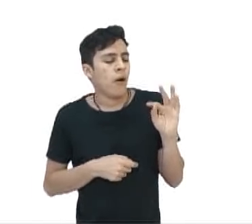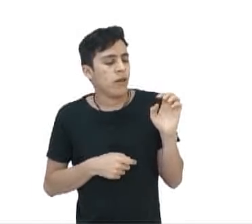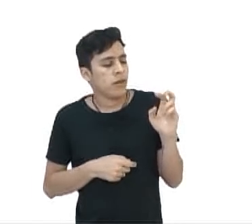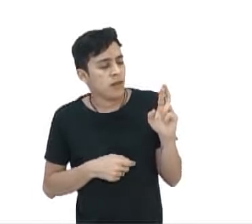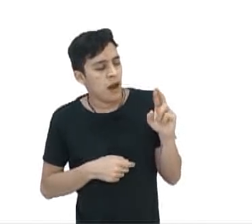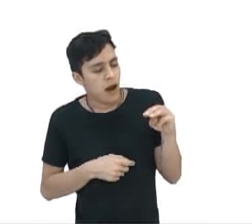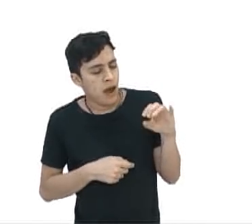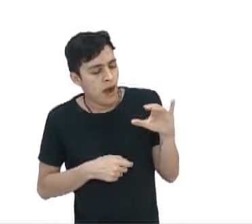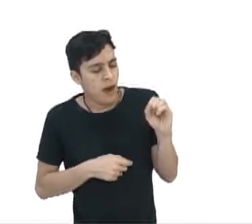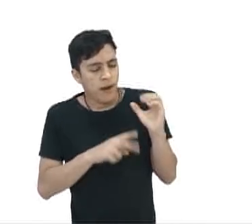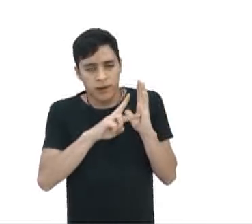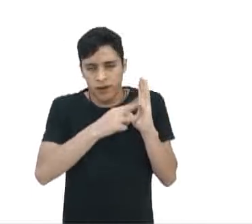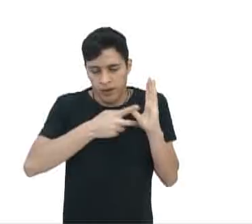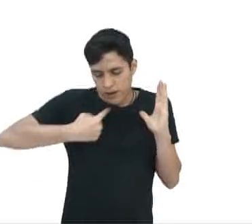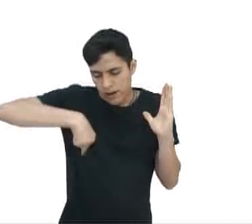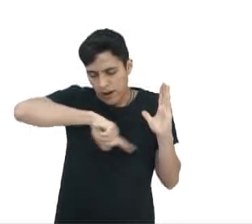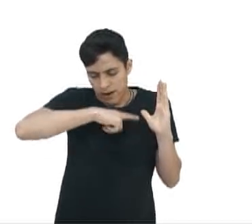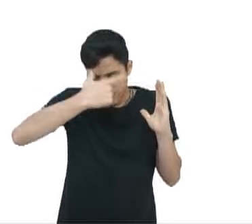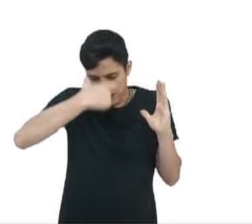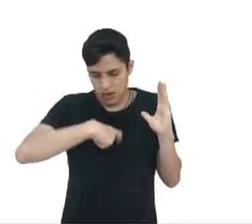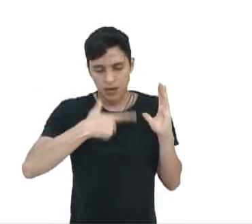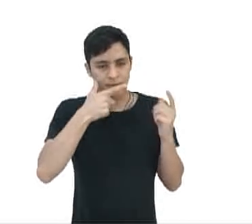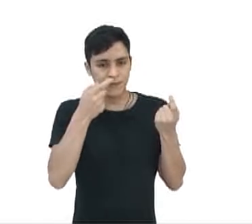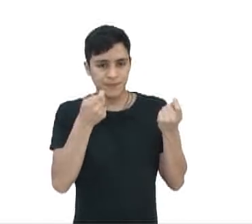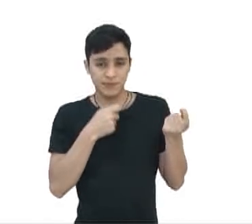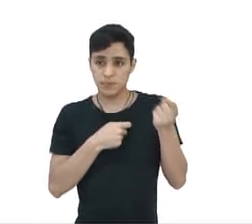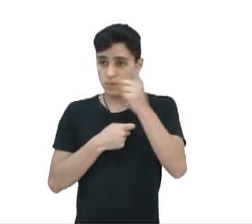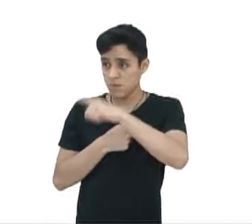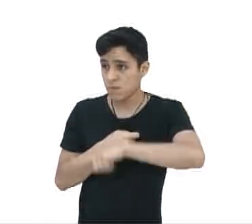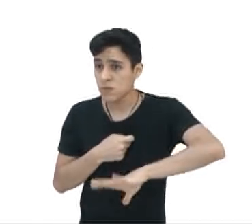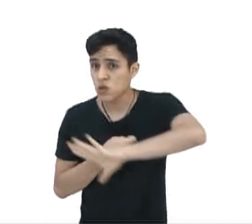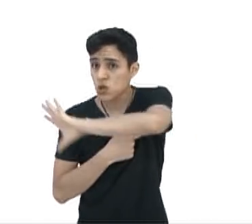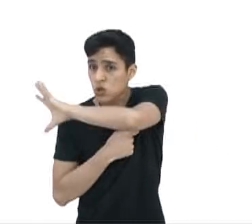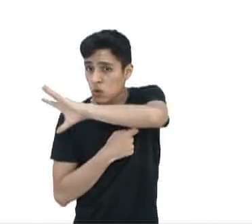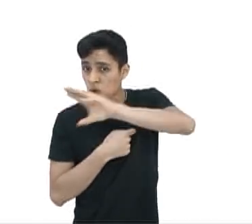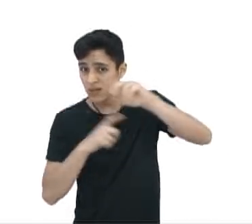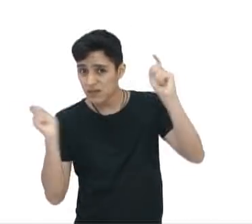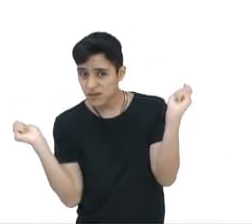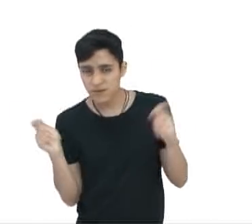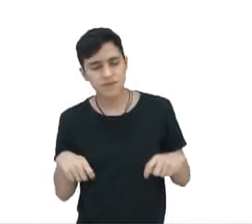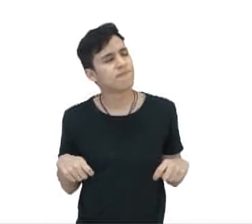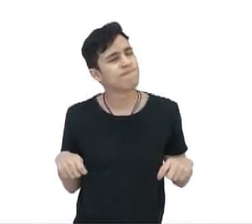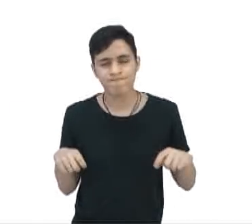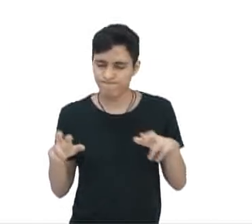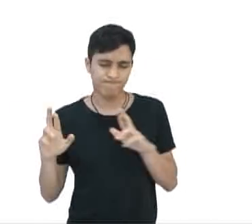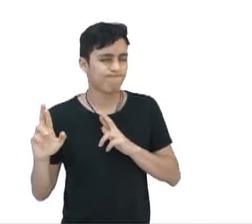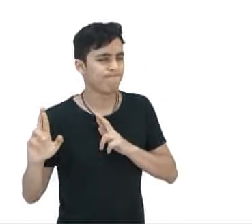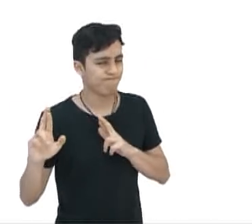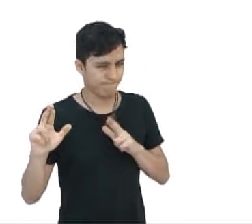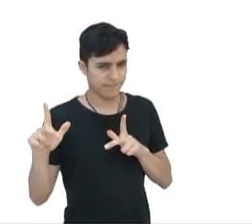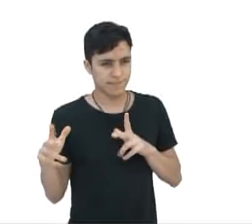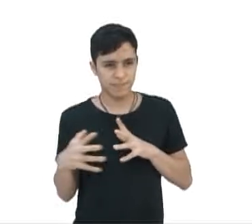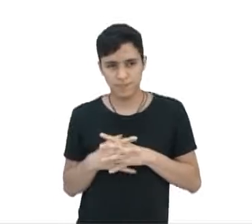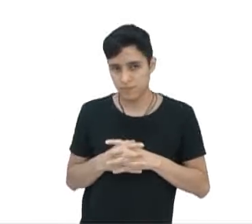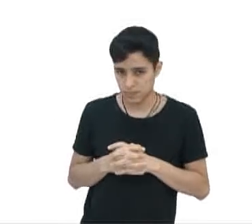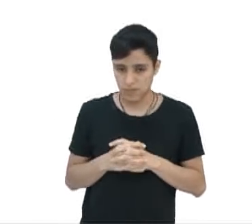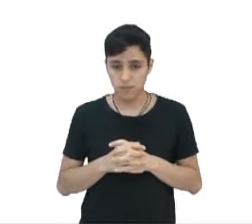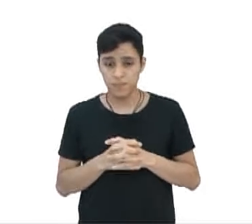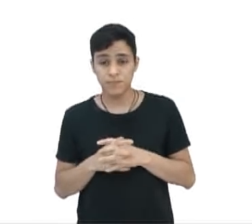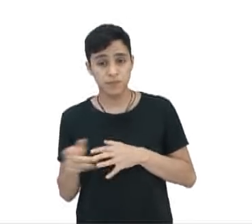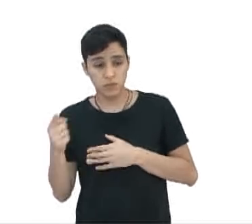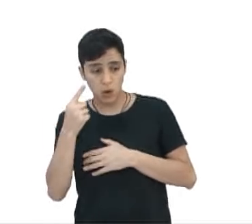que conseguimos controlar a temperatura. Nem todos os animais conseguem fazer isso, tá? Além de nós, todos os